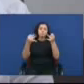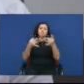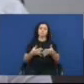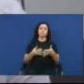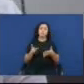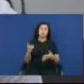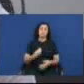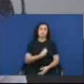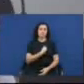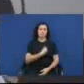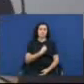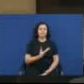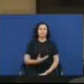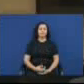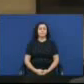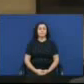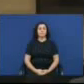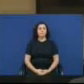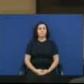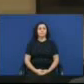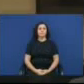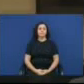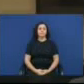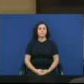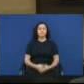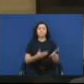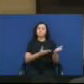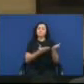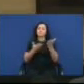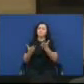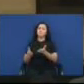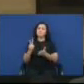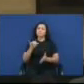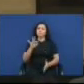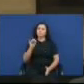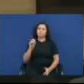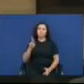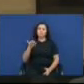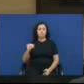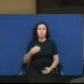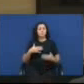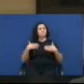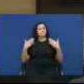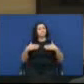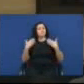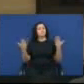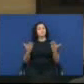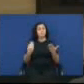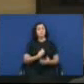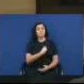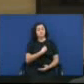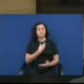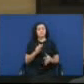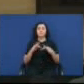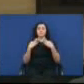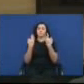o Vitório aqui presente. Muito obrigado. Maravilha, Vitório, seja bem-vindo. Que alegria poder recebê-lo, você, seu